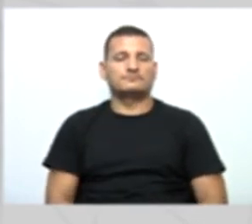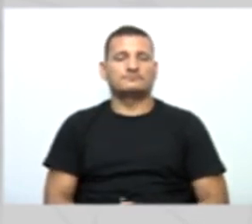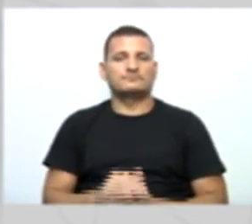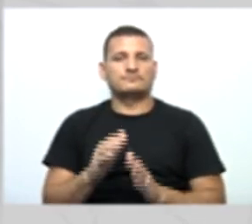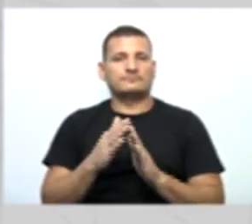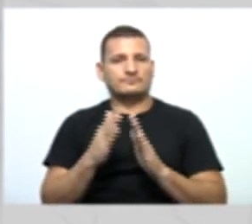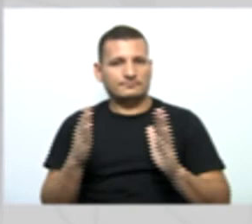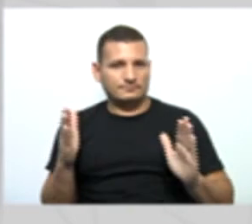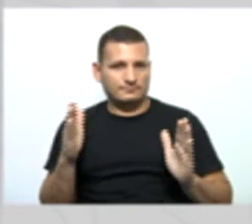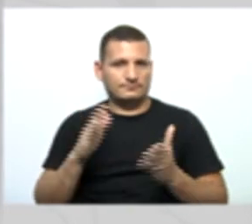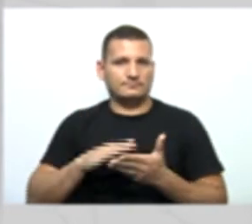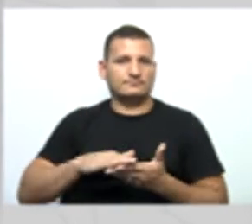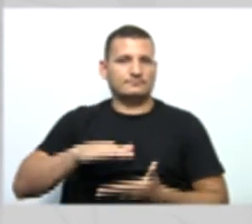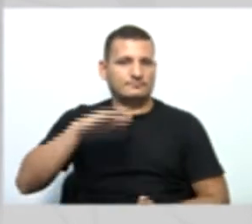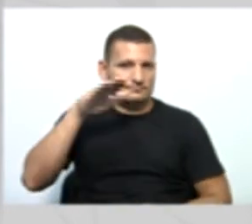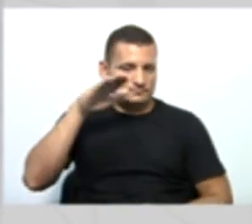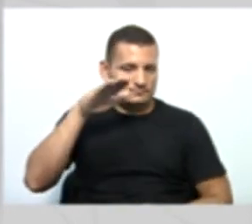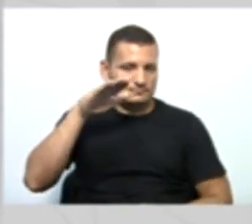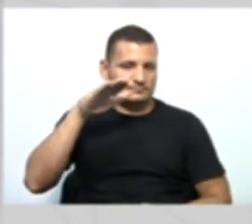largura,